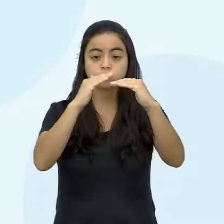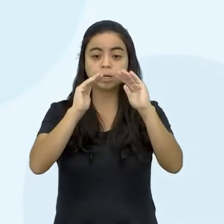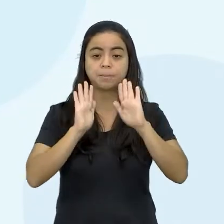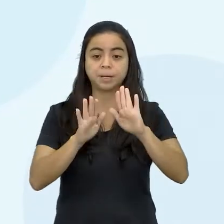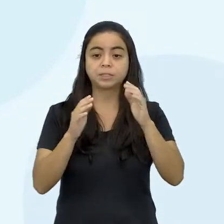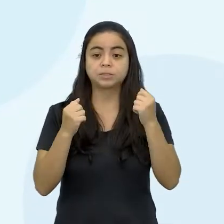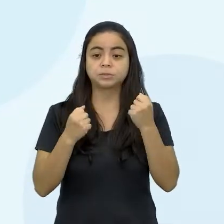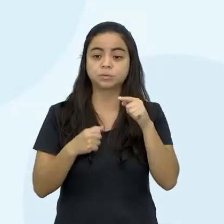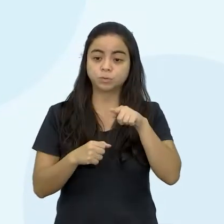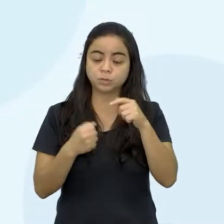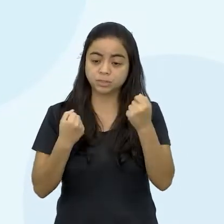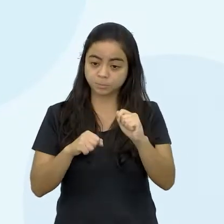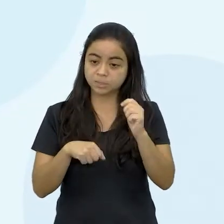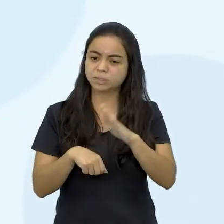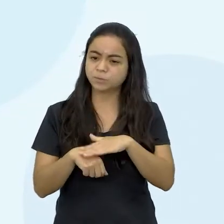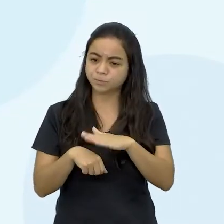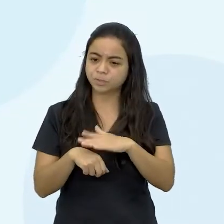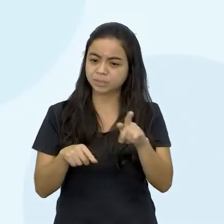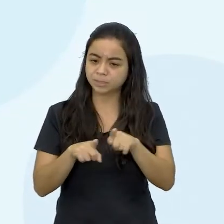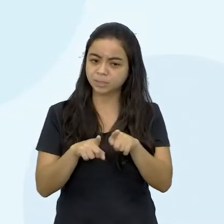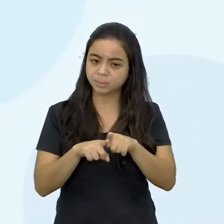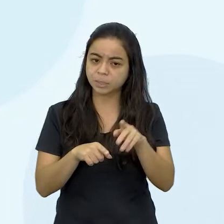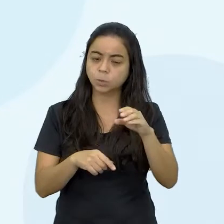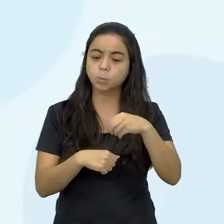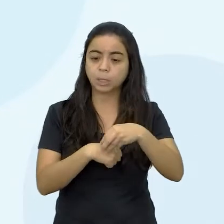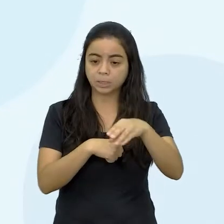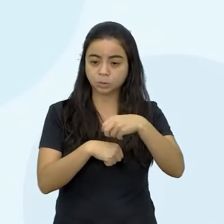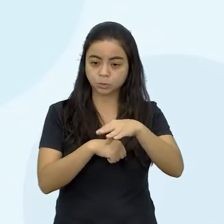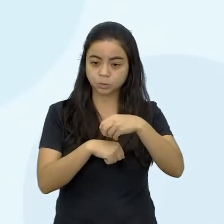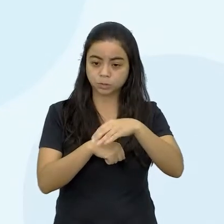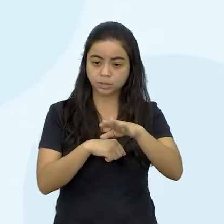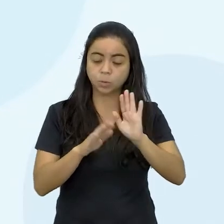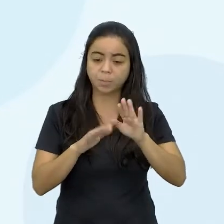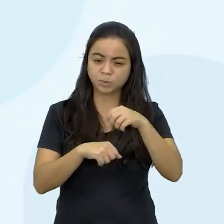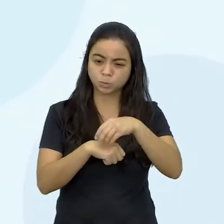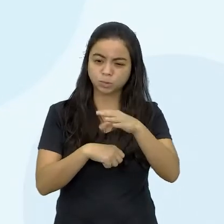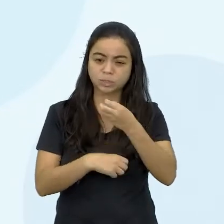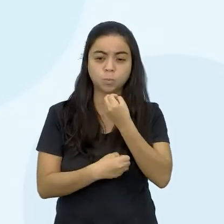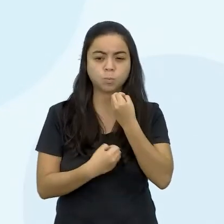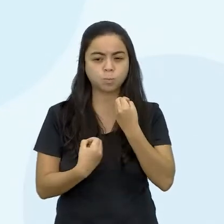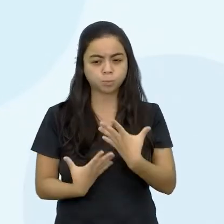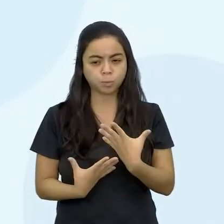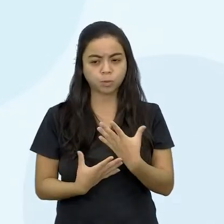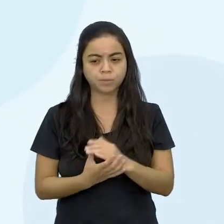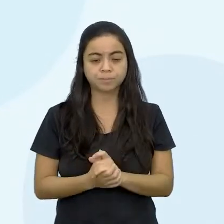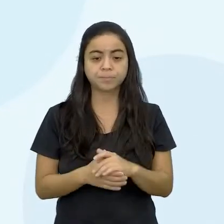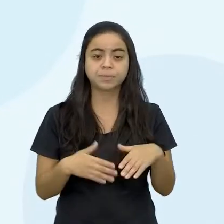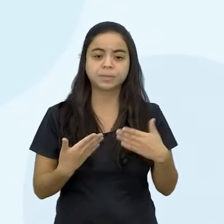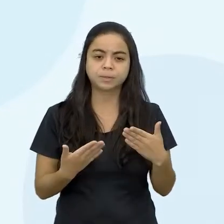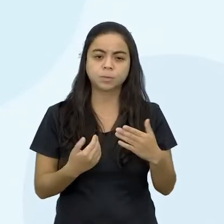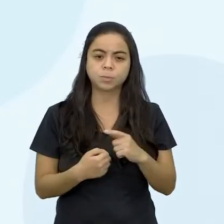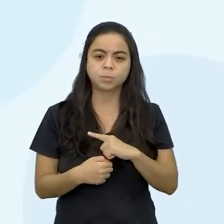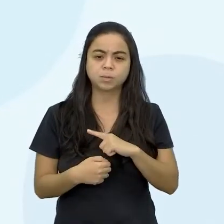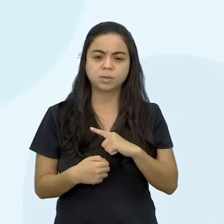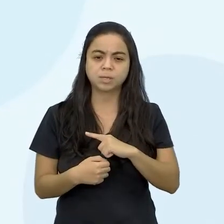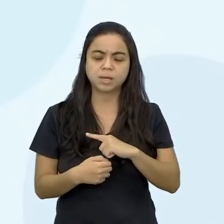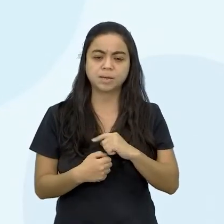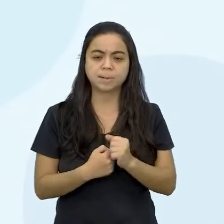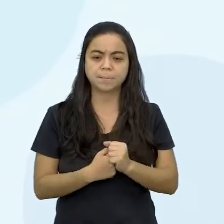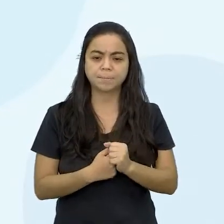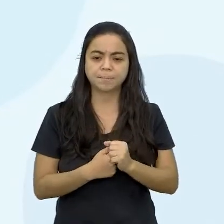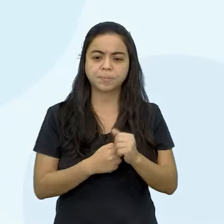você fazer as coisas que a gente coloca aqui com uma sugestão mais o nosso gestão muito boa veja só Elabore uma rotina de acompanhamento